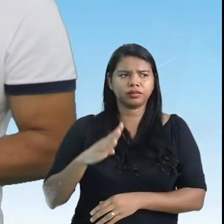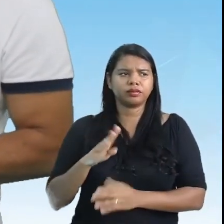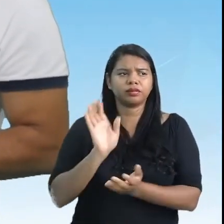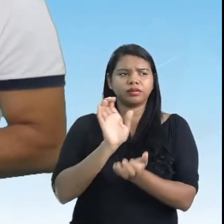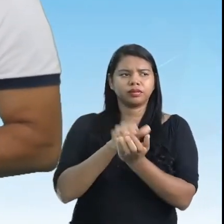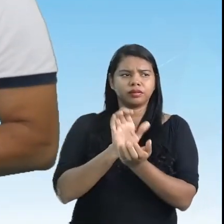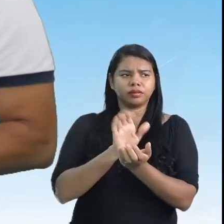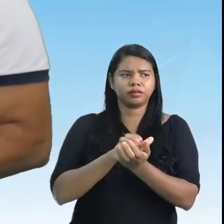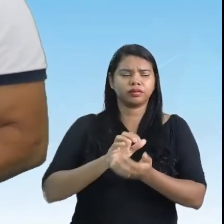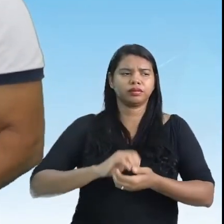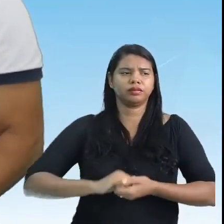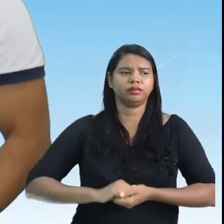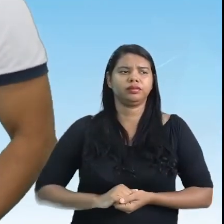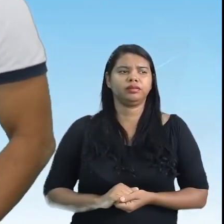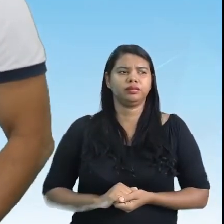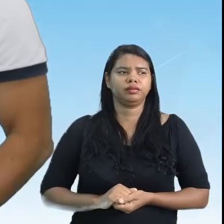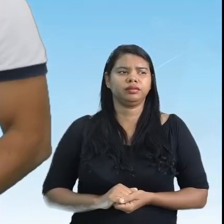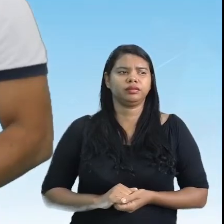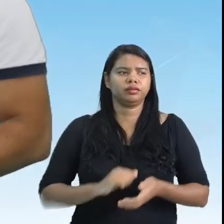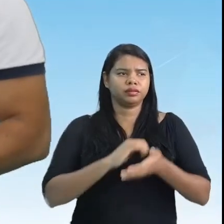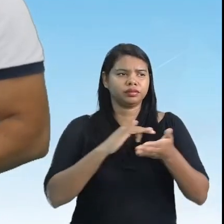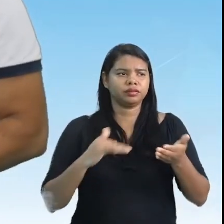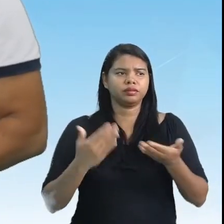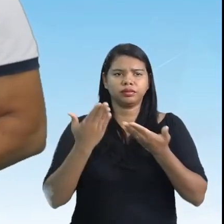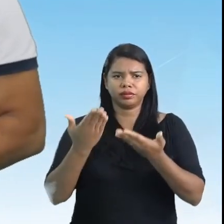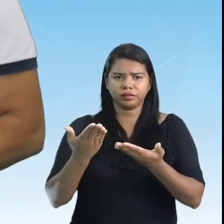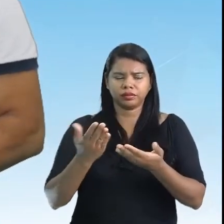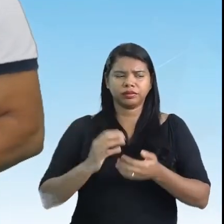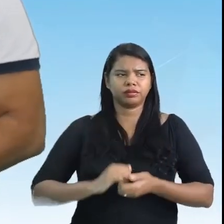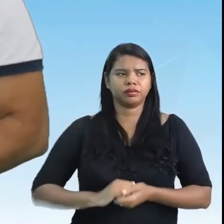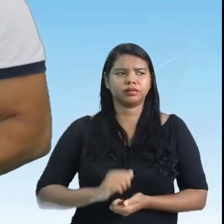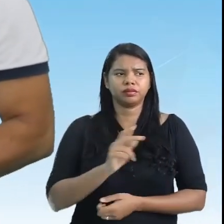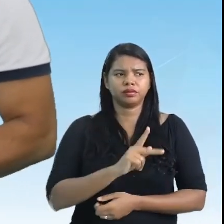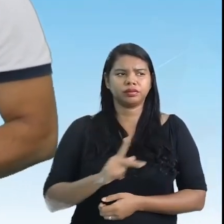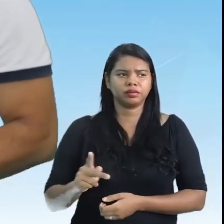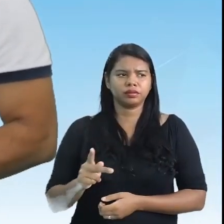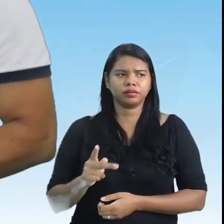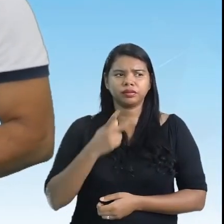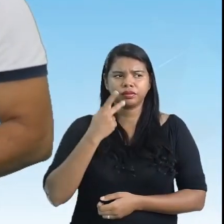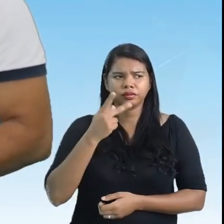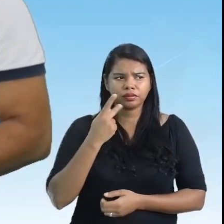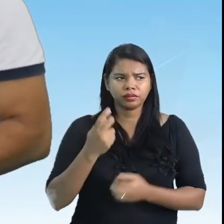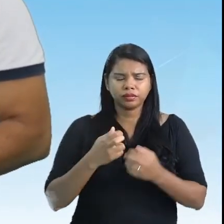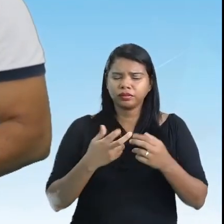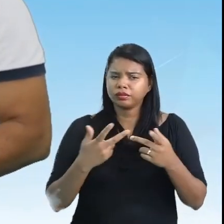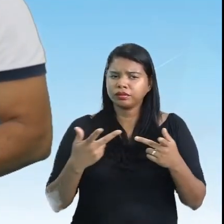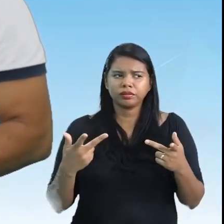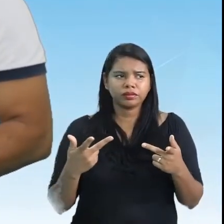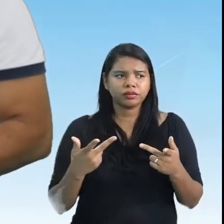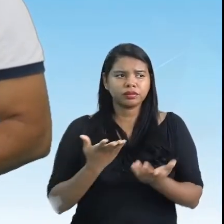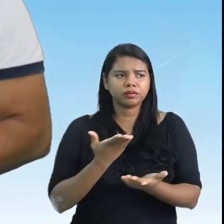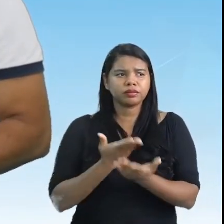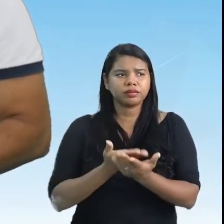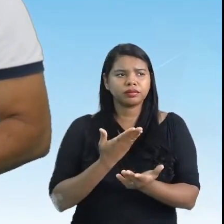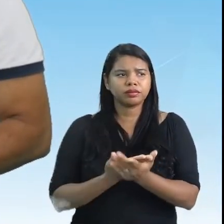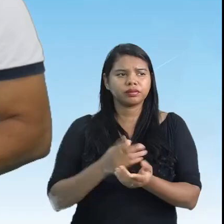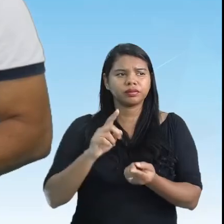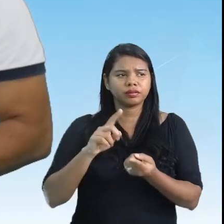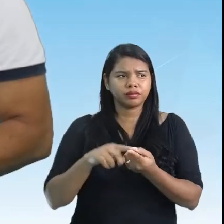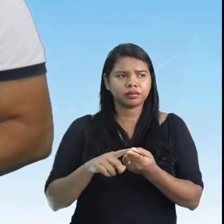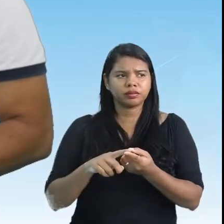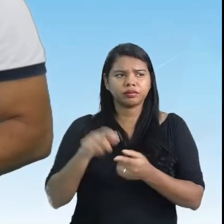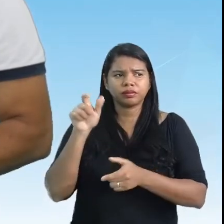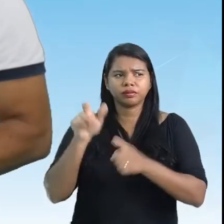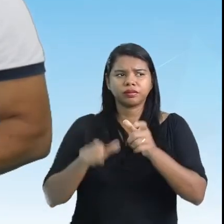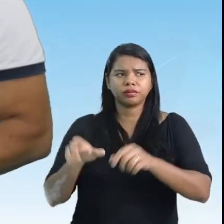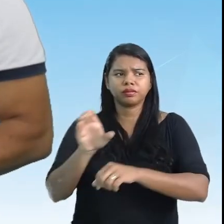Pernambuco. Eu também deixo uma outra atividade, como o professor acabou de falar agora, entre tantas atividades, estudar também a Constituição, quando ela